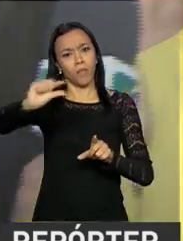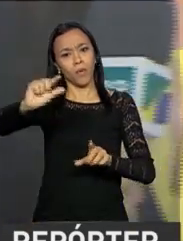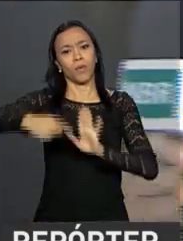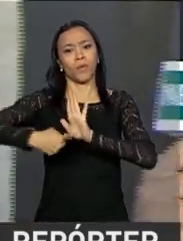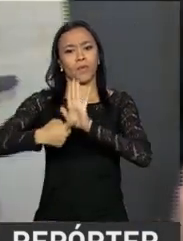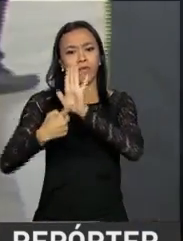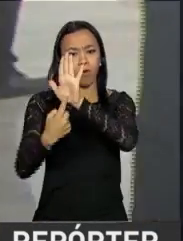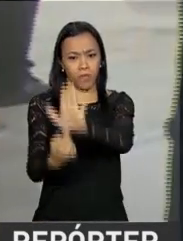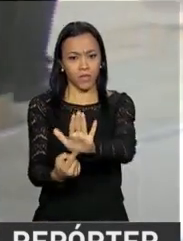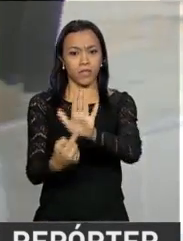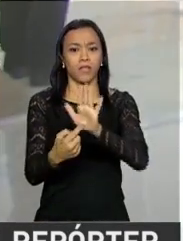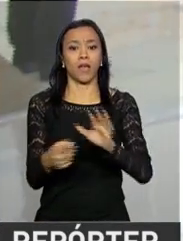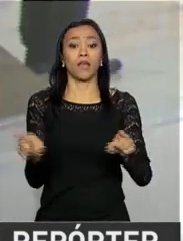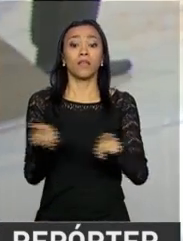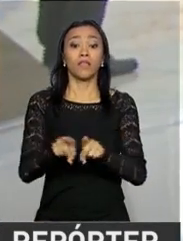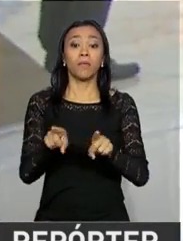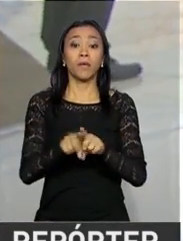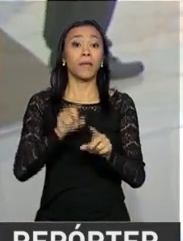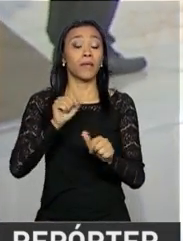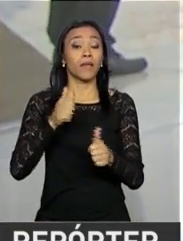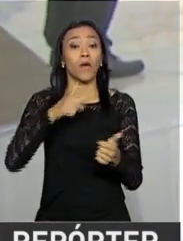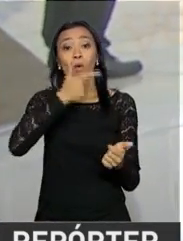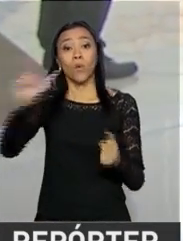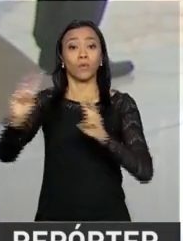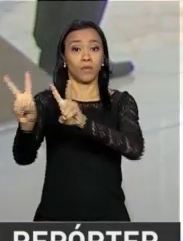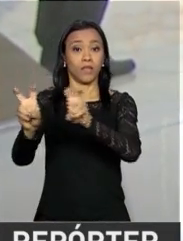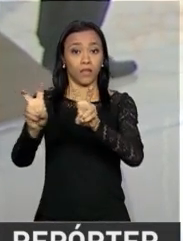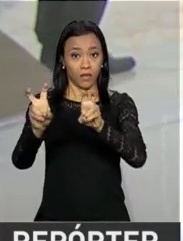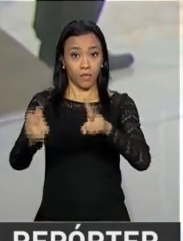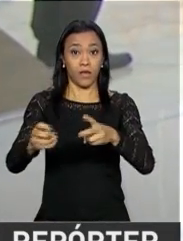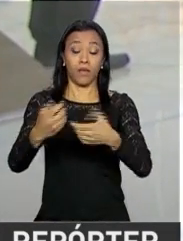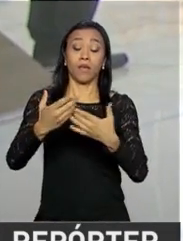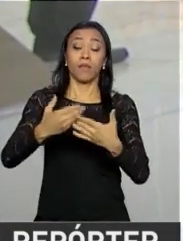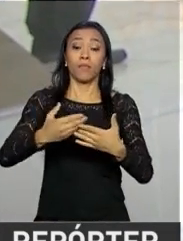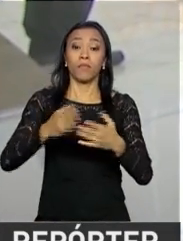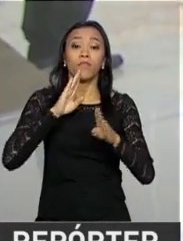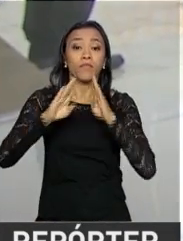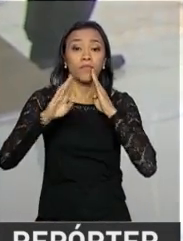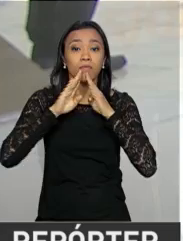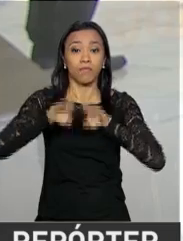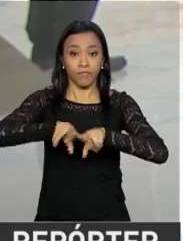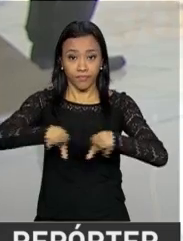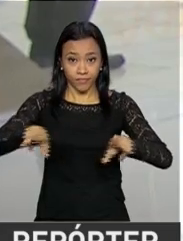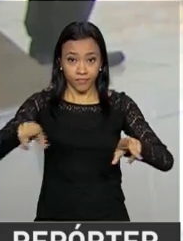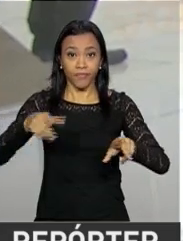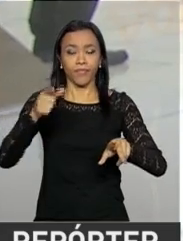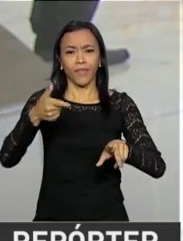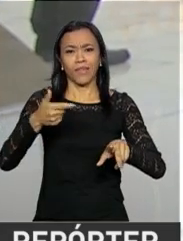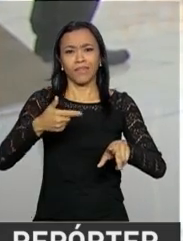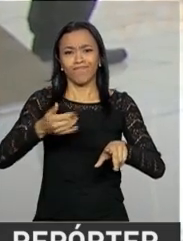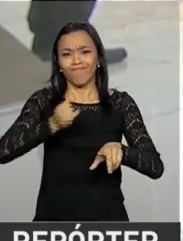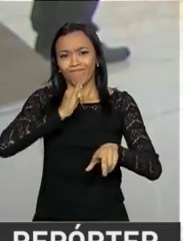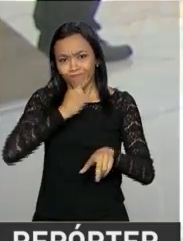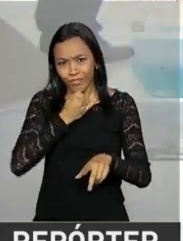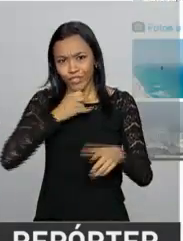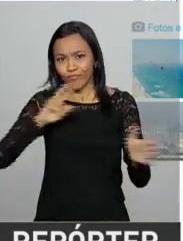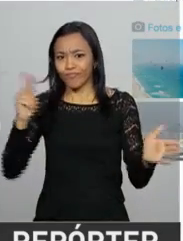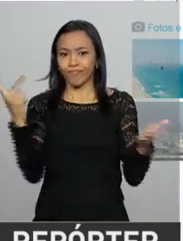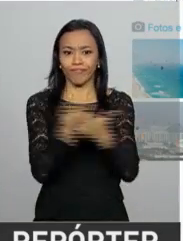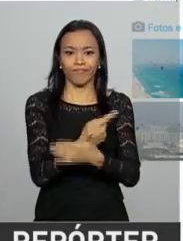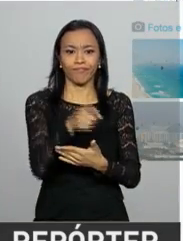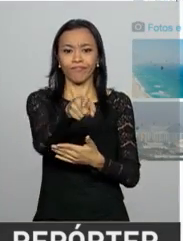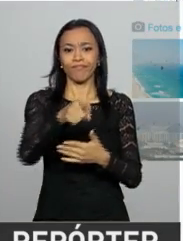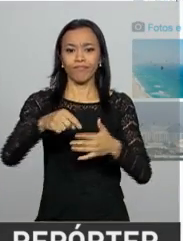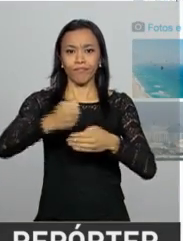pouco. E Renata, mudando de assunto, pelas redes sociais, o presidente em exercício Michel Temer lamentou o terremoto que